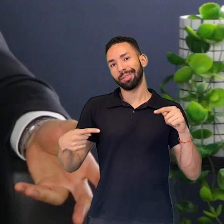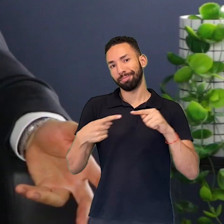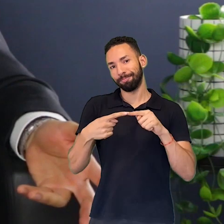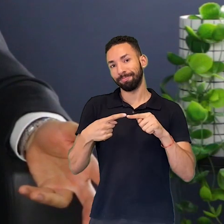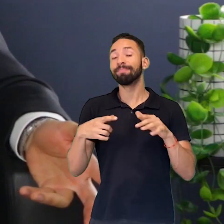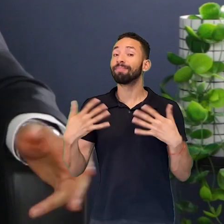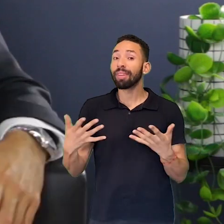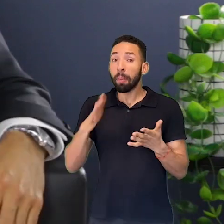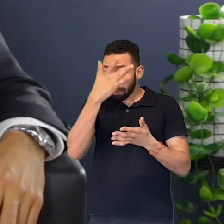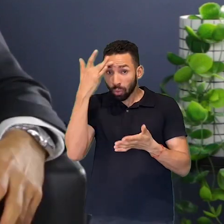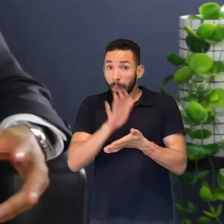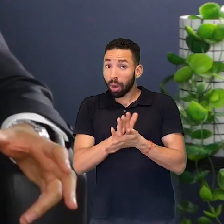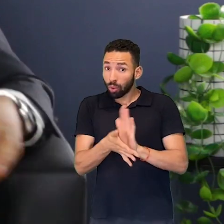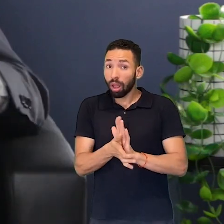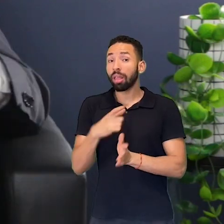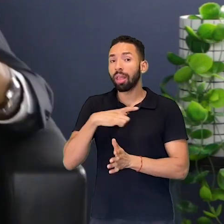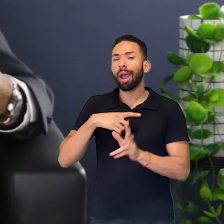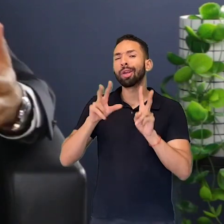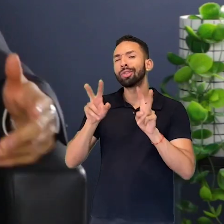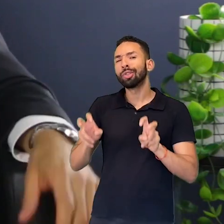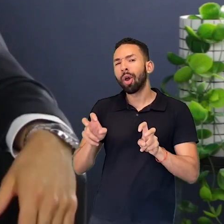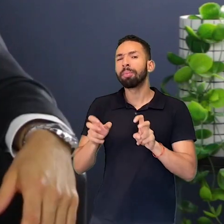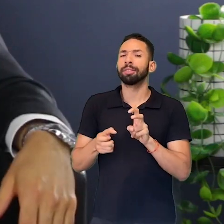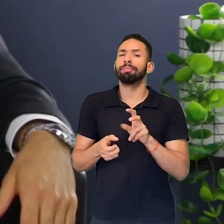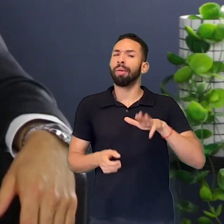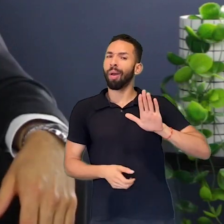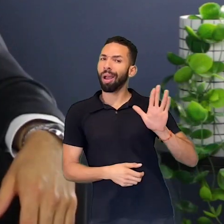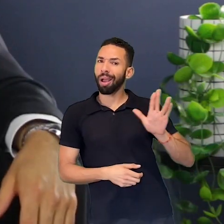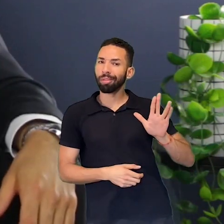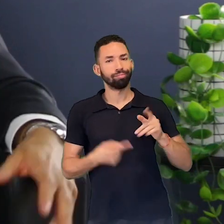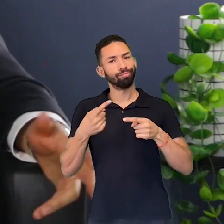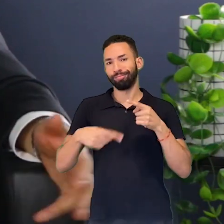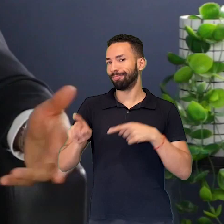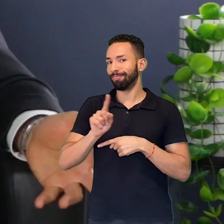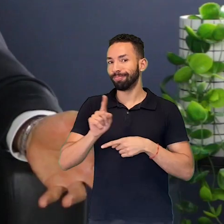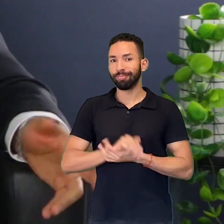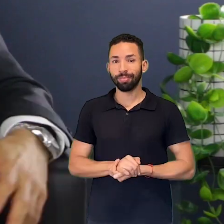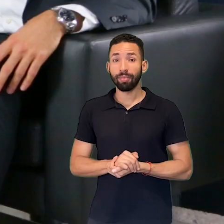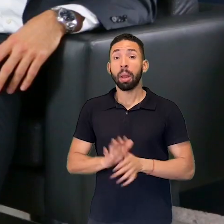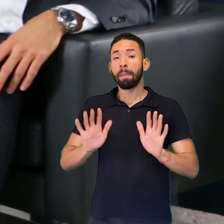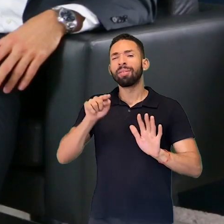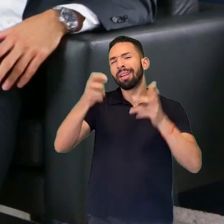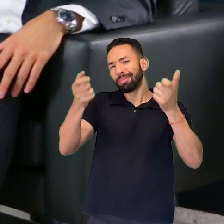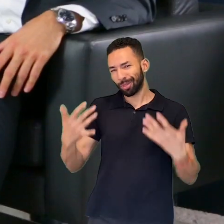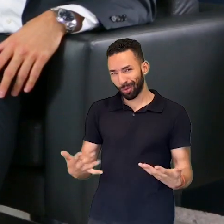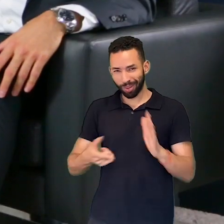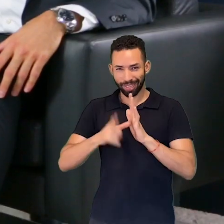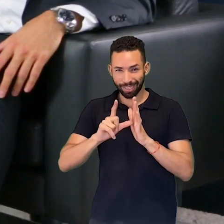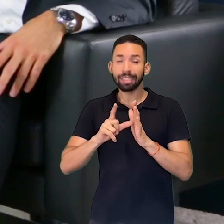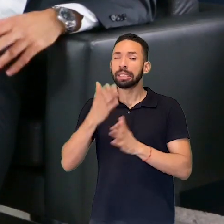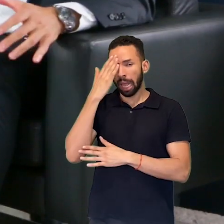que precisam dele. Então, o preconceito que tem sobre essa matéria, ele é desmedido. Agora, como você